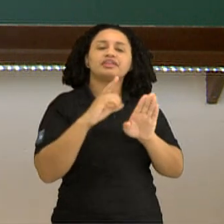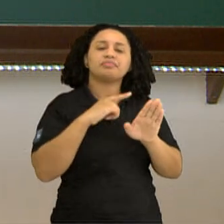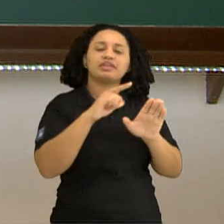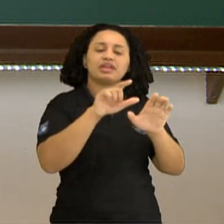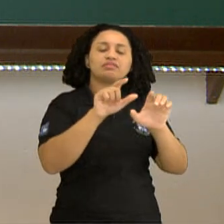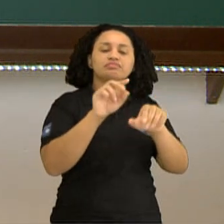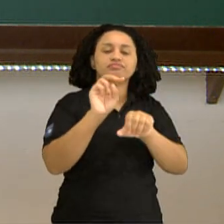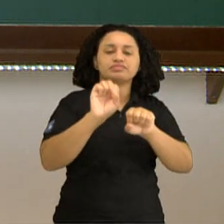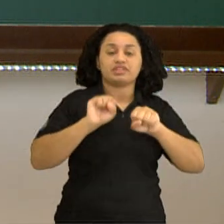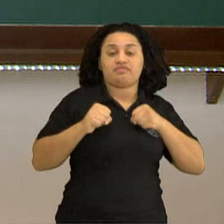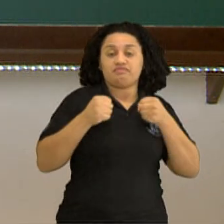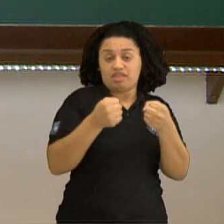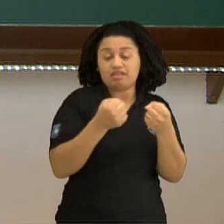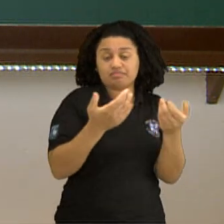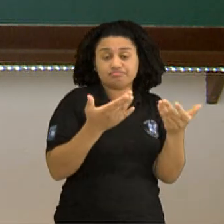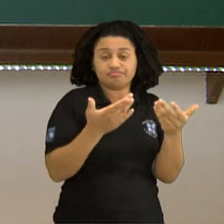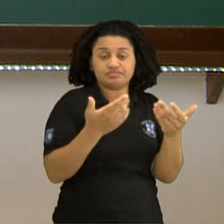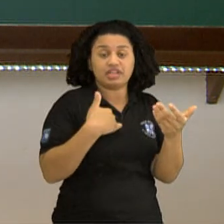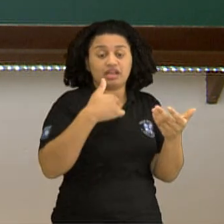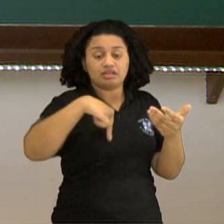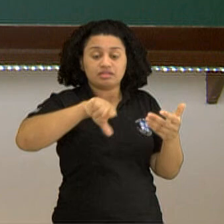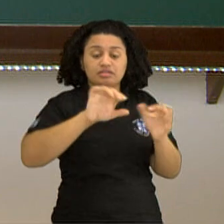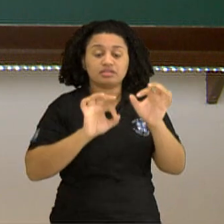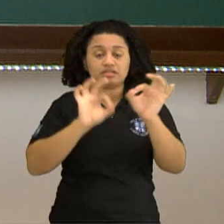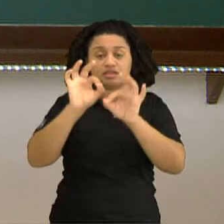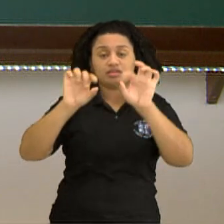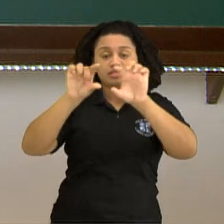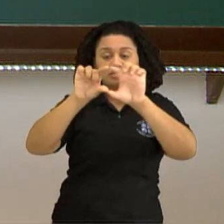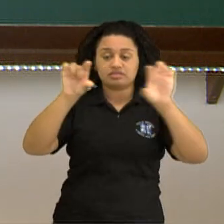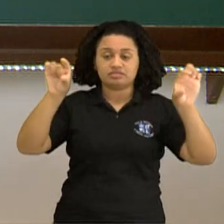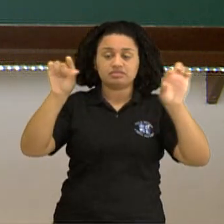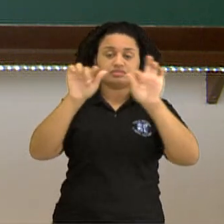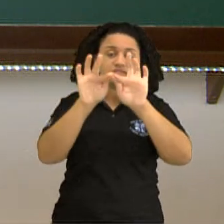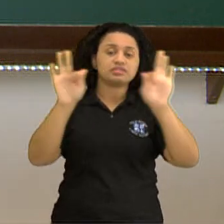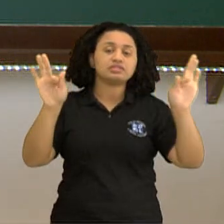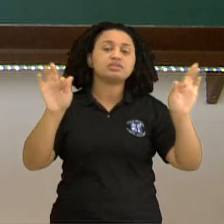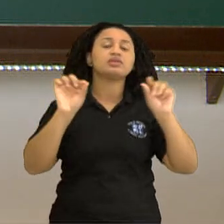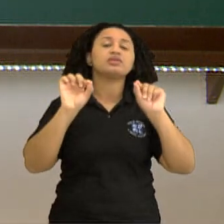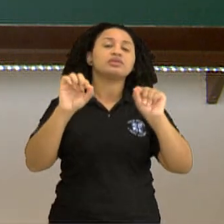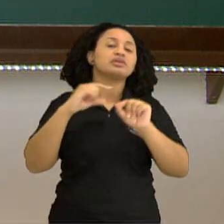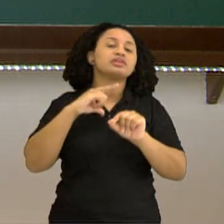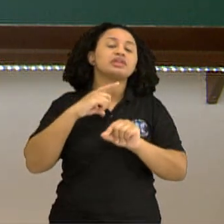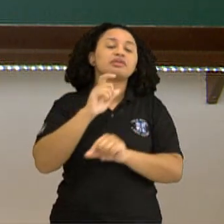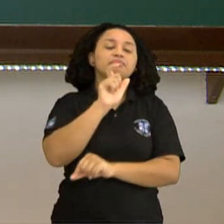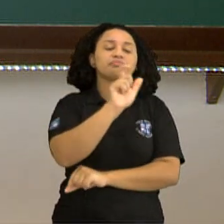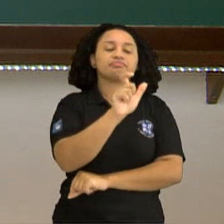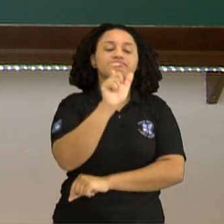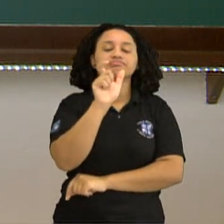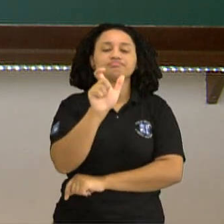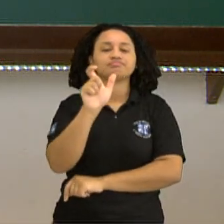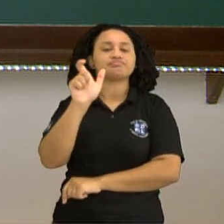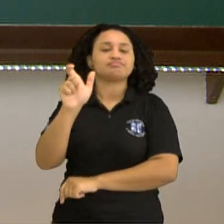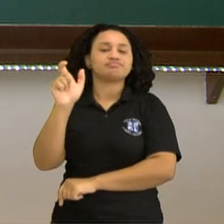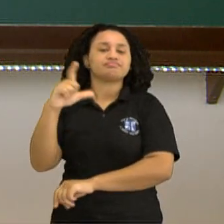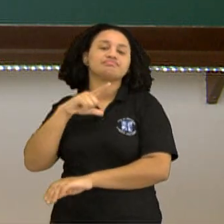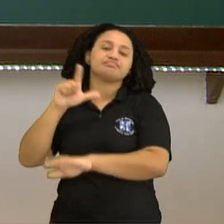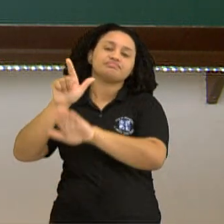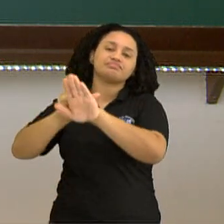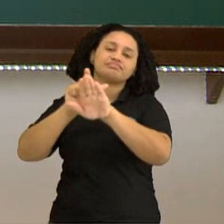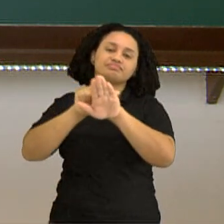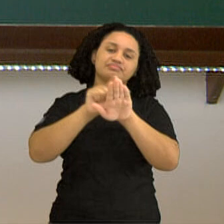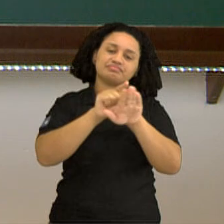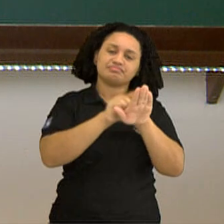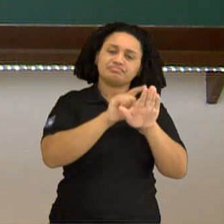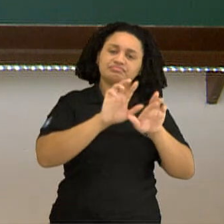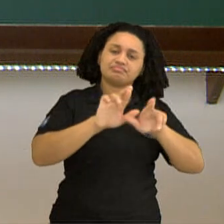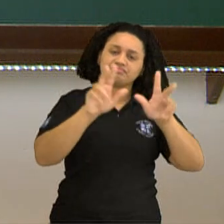zagueiro. Aqui na organização da oração, nós temos palavras que desempenham algumas